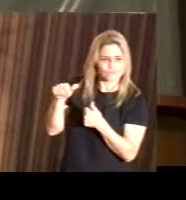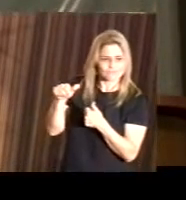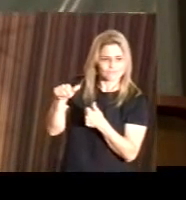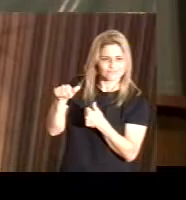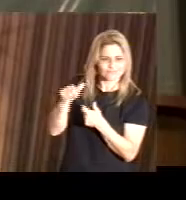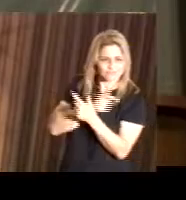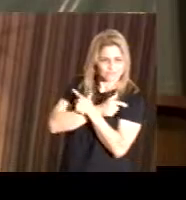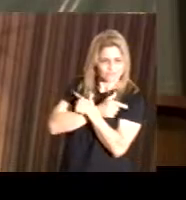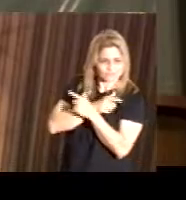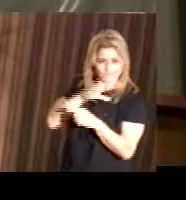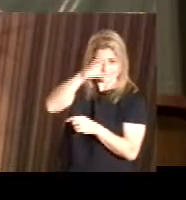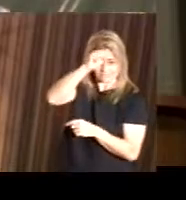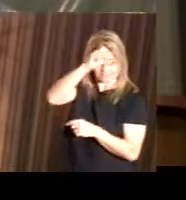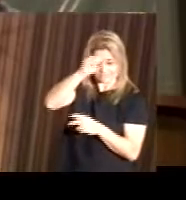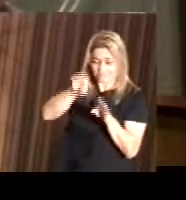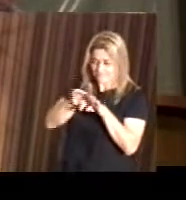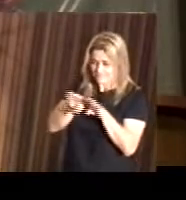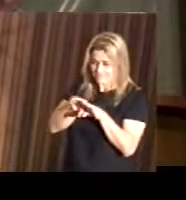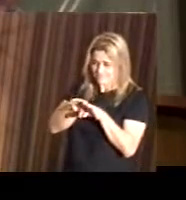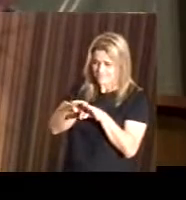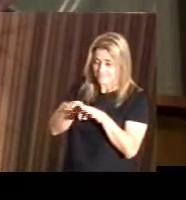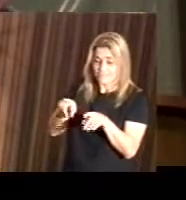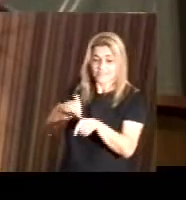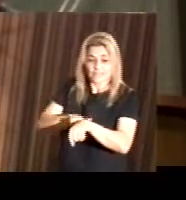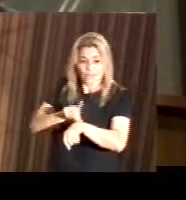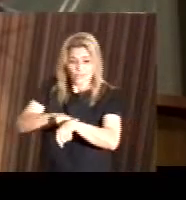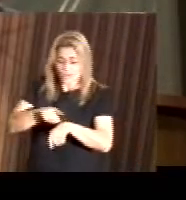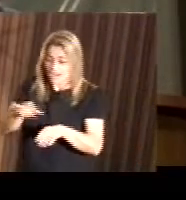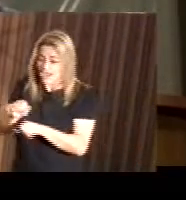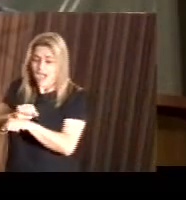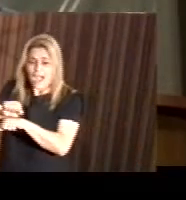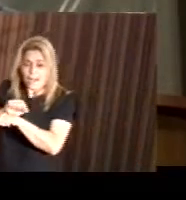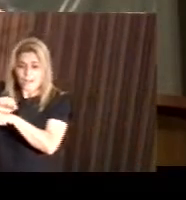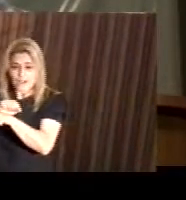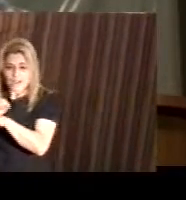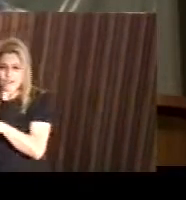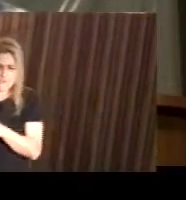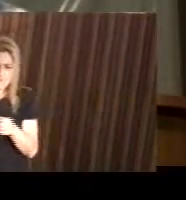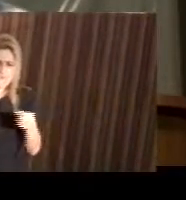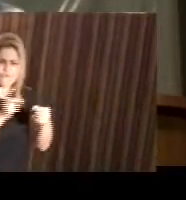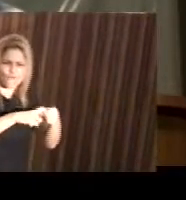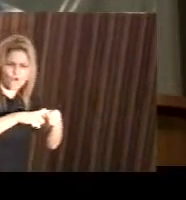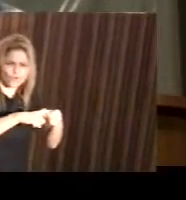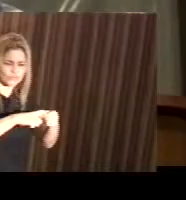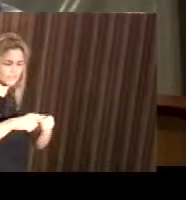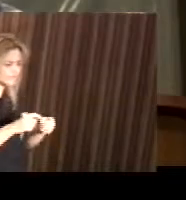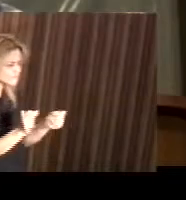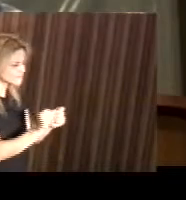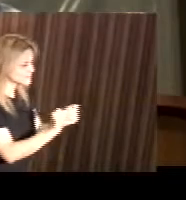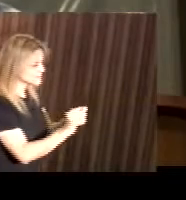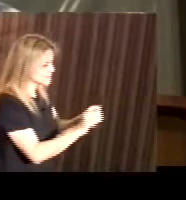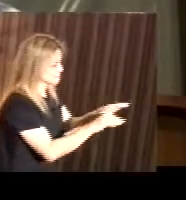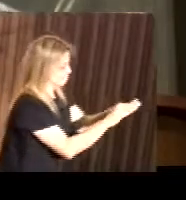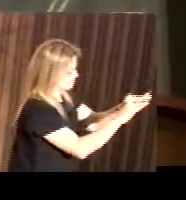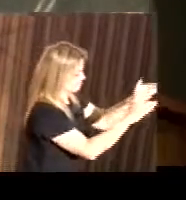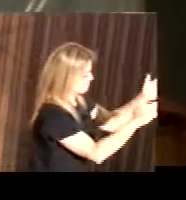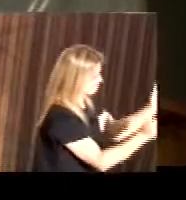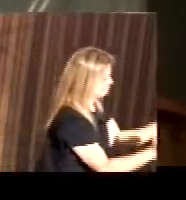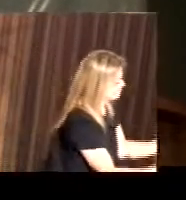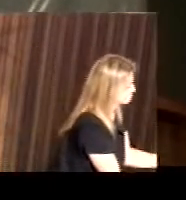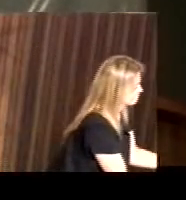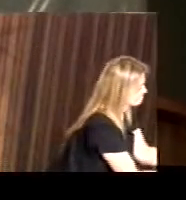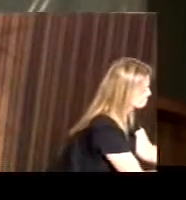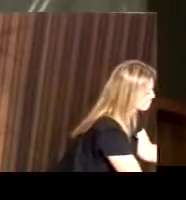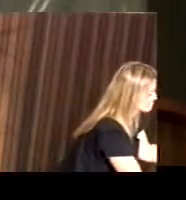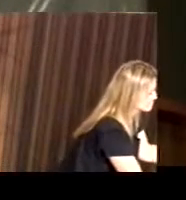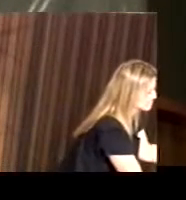gostou. E quando Abraão volta do Egito, ele constrói o altar da adoração, mas em